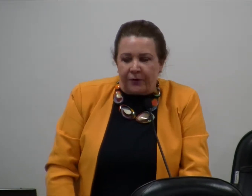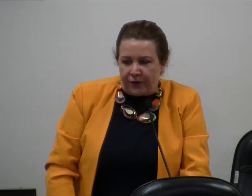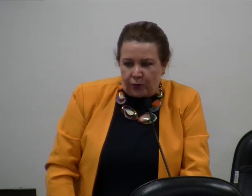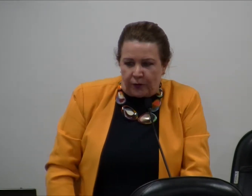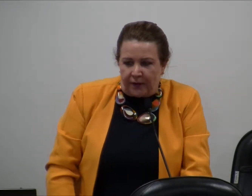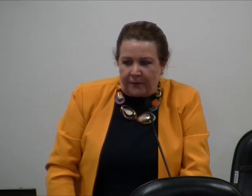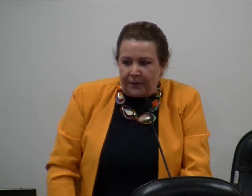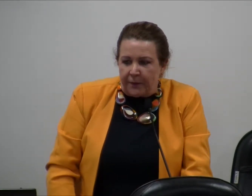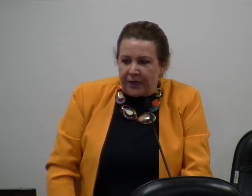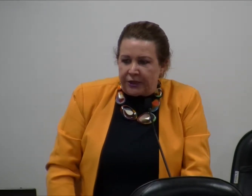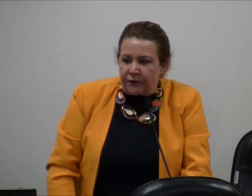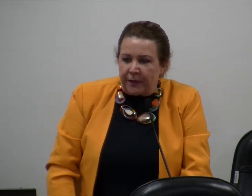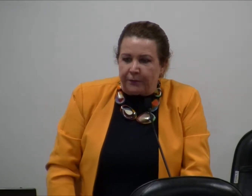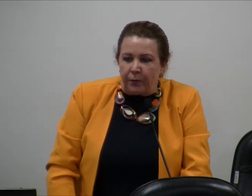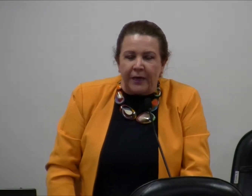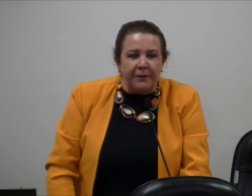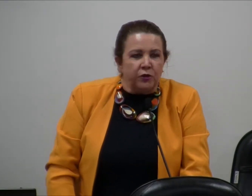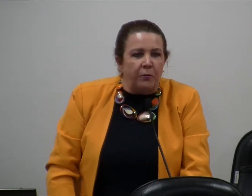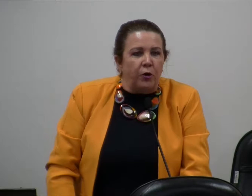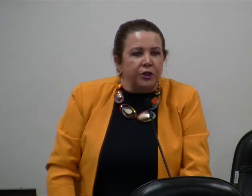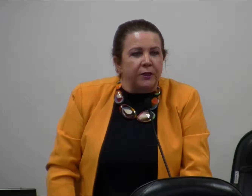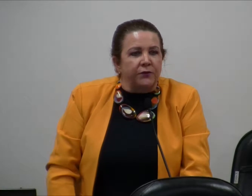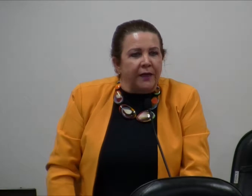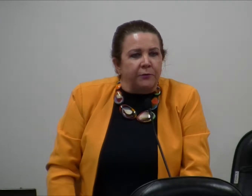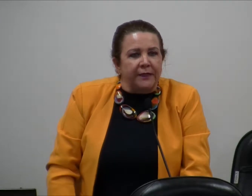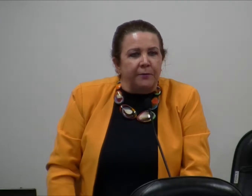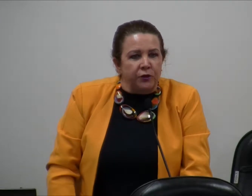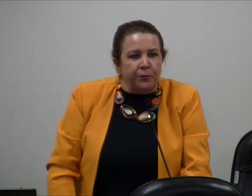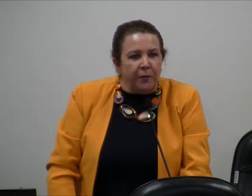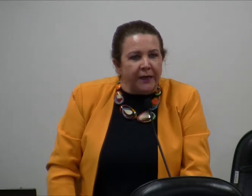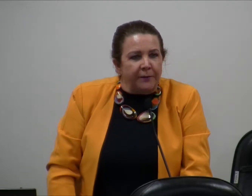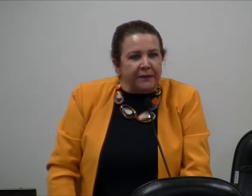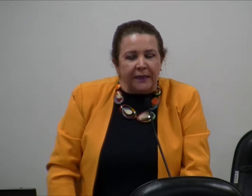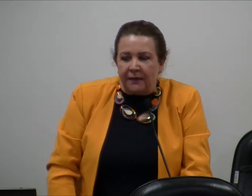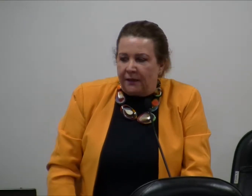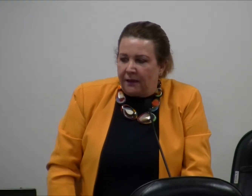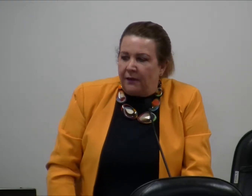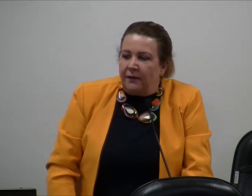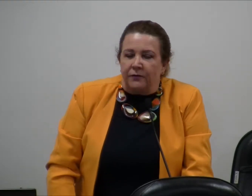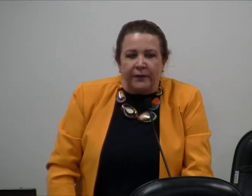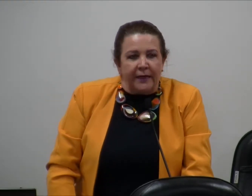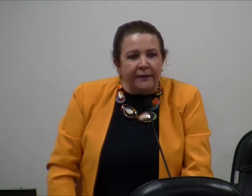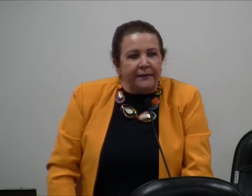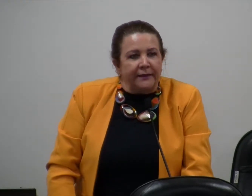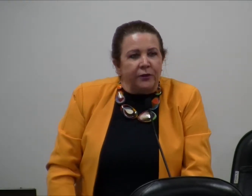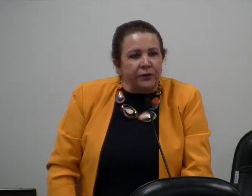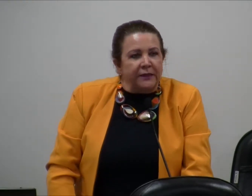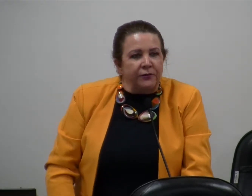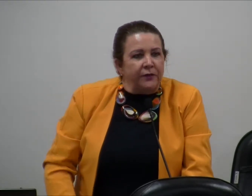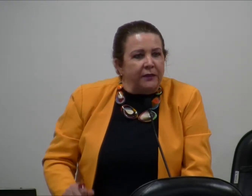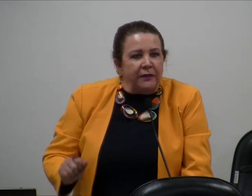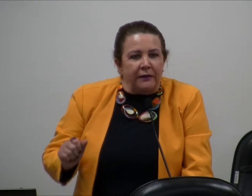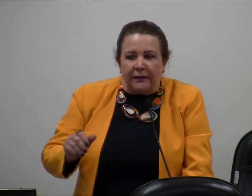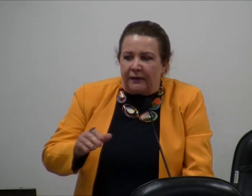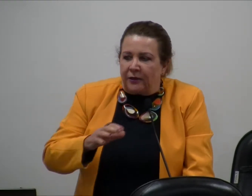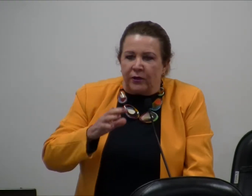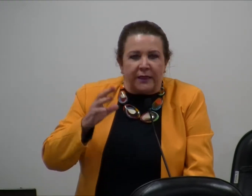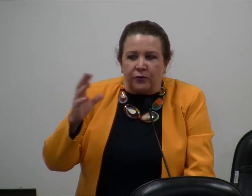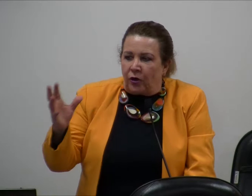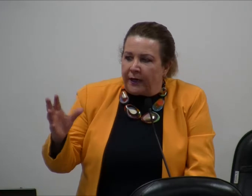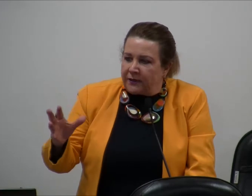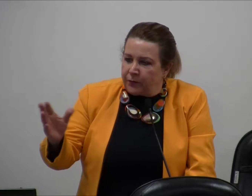critério da prefeitura, para a gente não ter problemas como hoje nós vemos aí, muitos problemas, né? Não é? Inclusive,